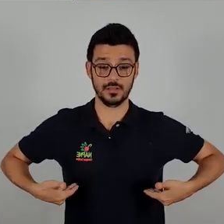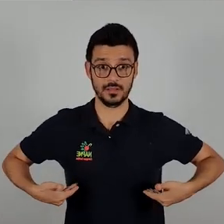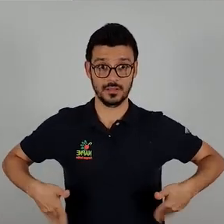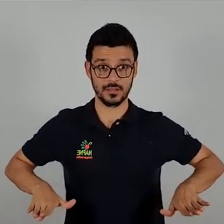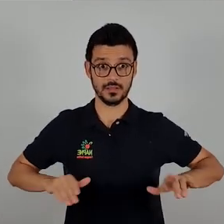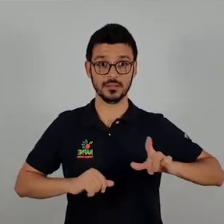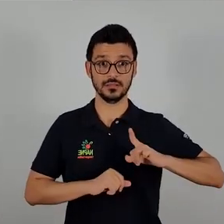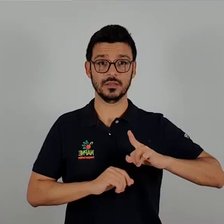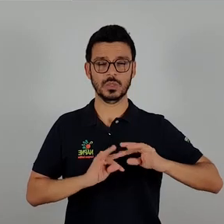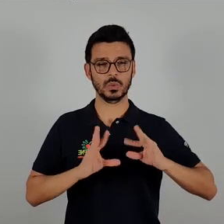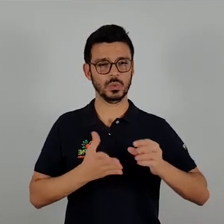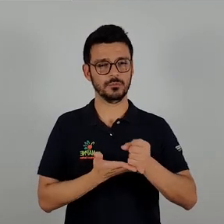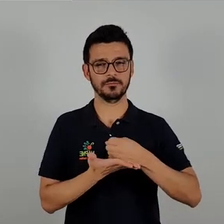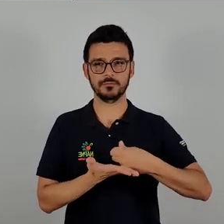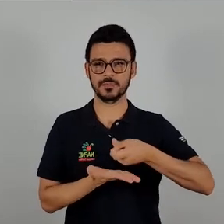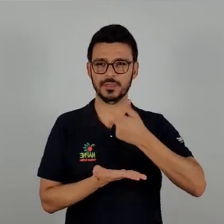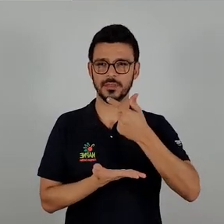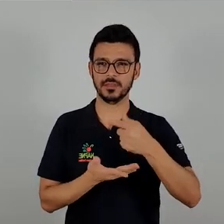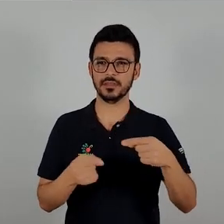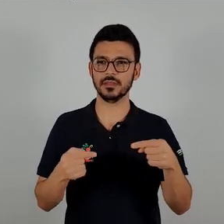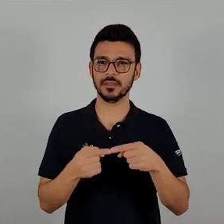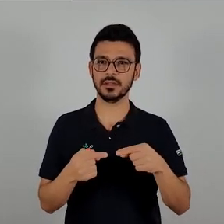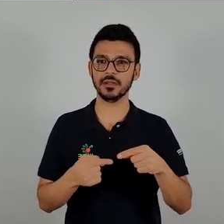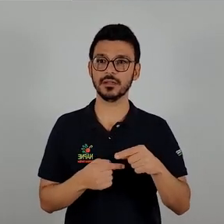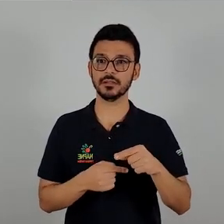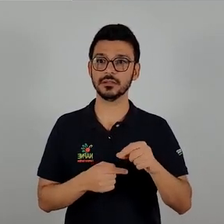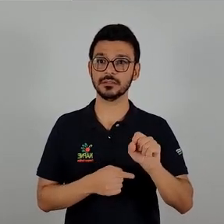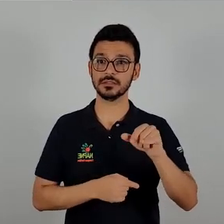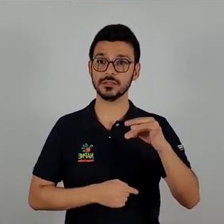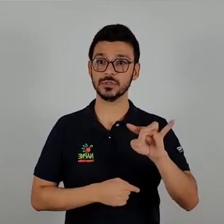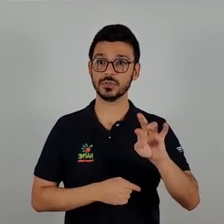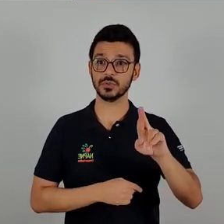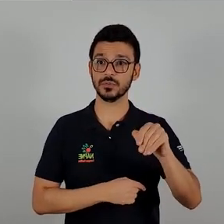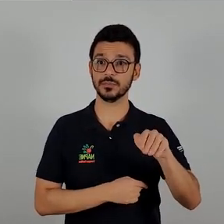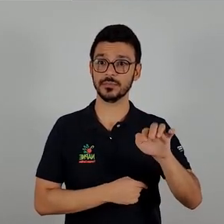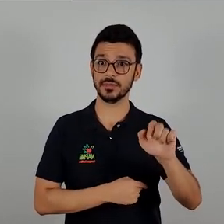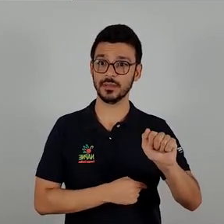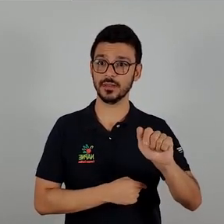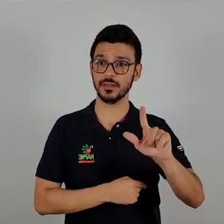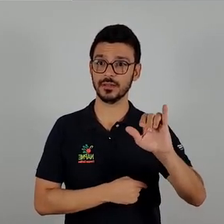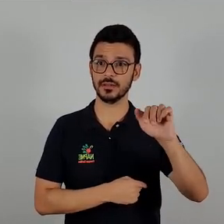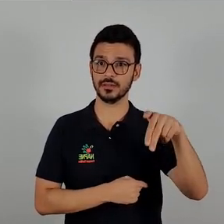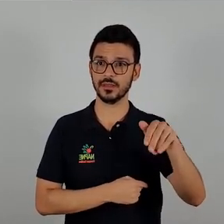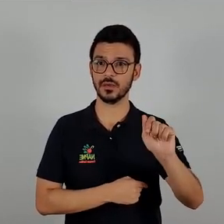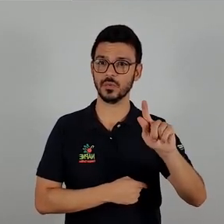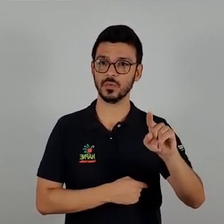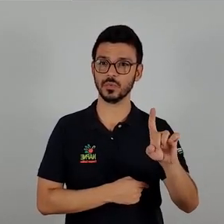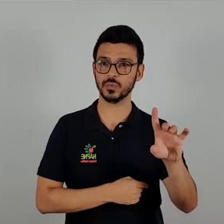voltar lá no ambulatório. Tá aí a urina dele em 5 dias sem antibiótico.